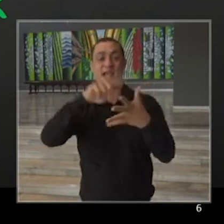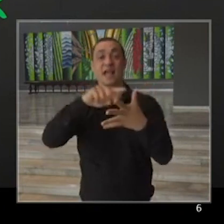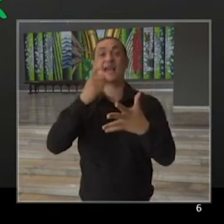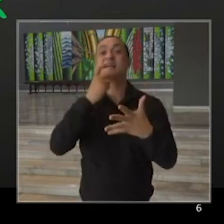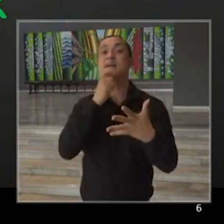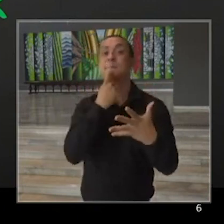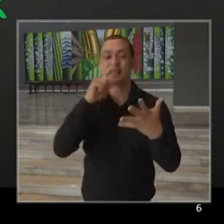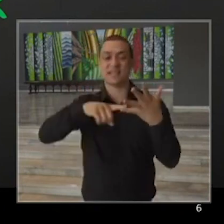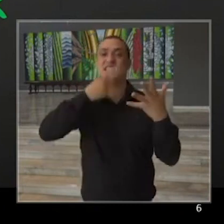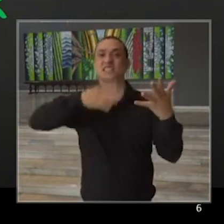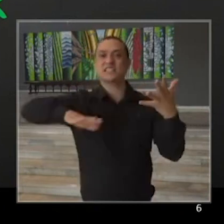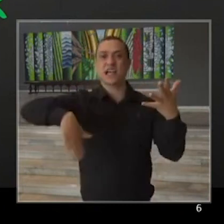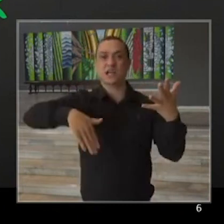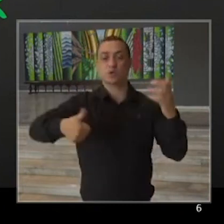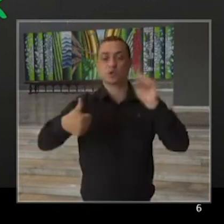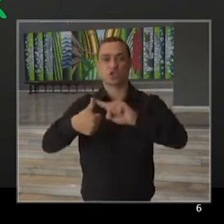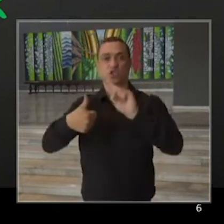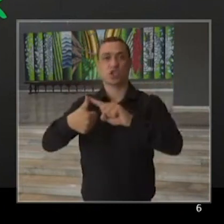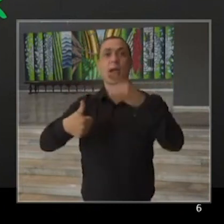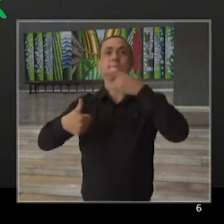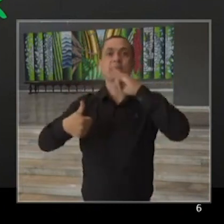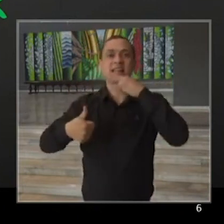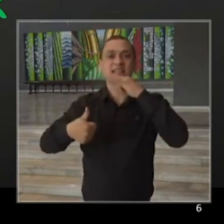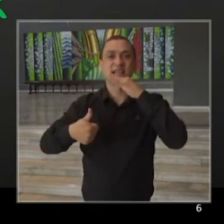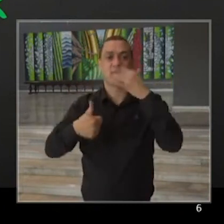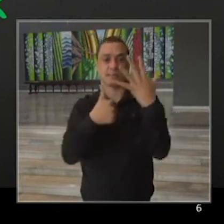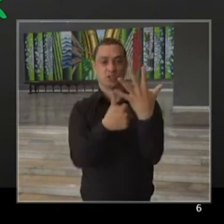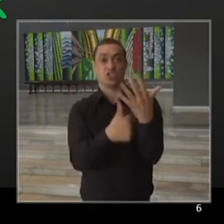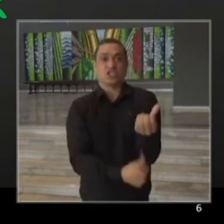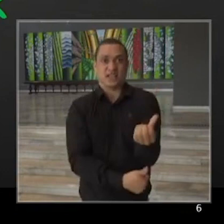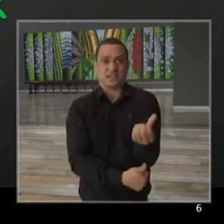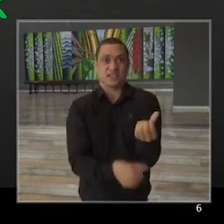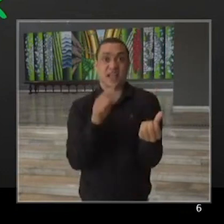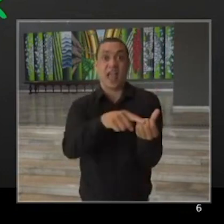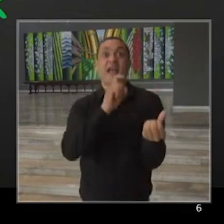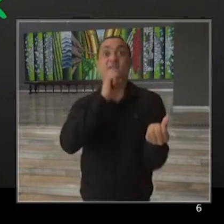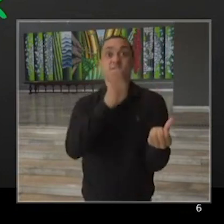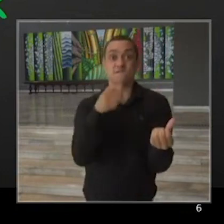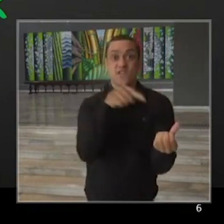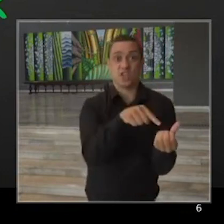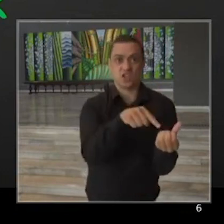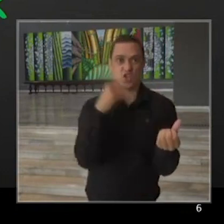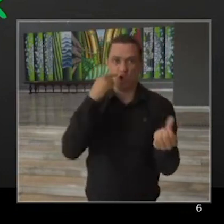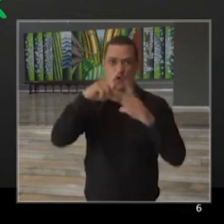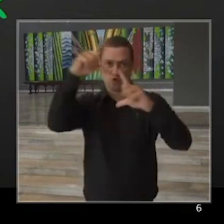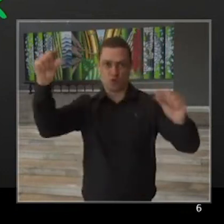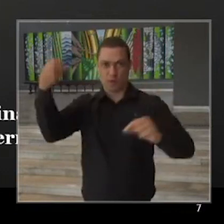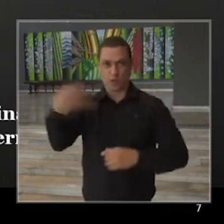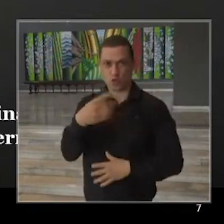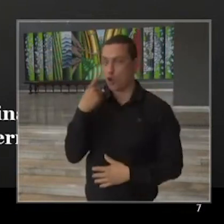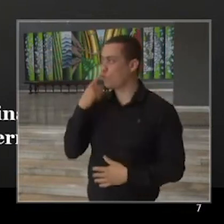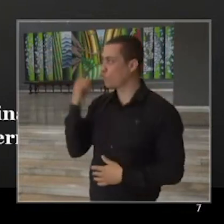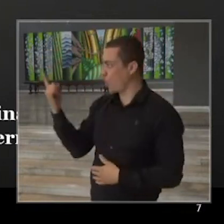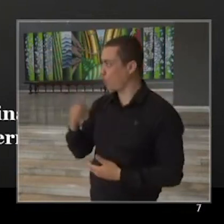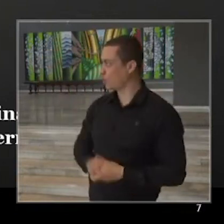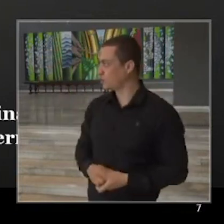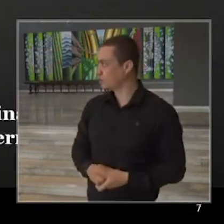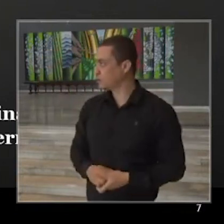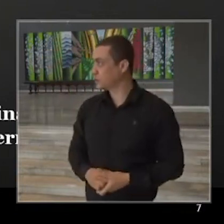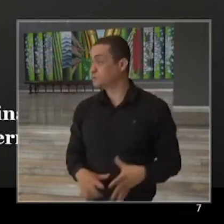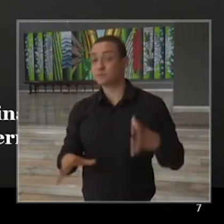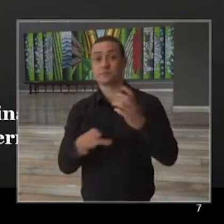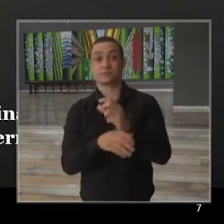Piracicaba, Sorocaba, Taubaté, Baixada Santista e a região metropolitana de São Paulo